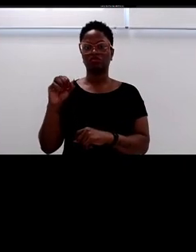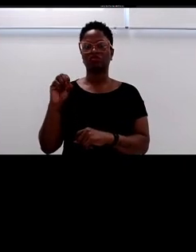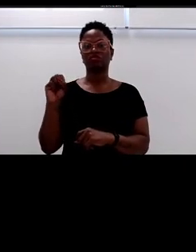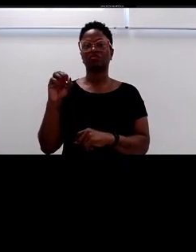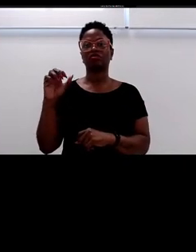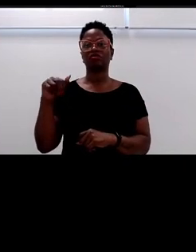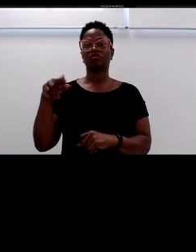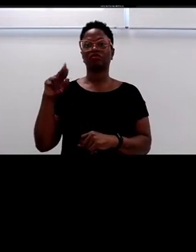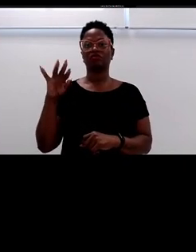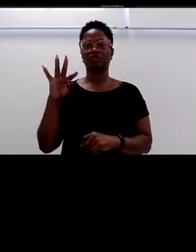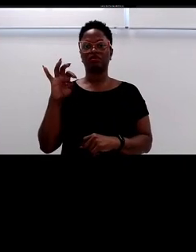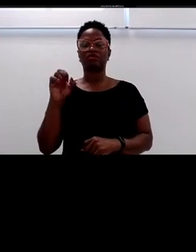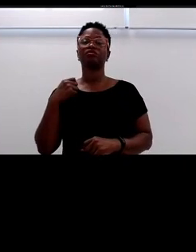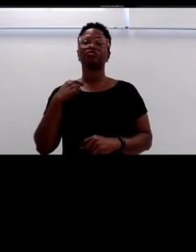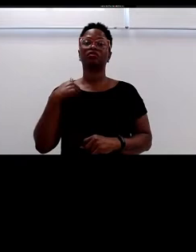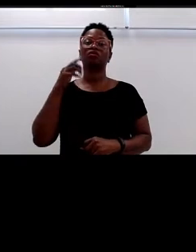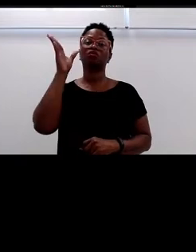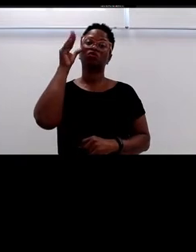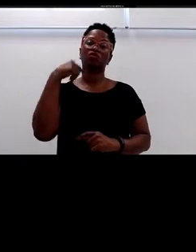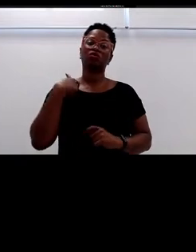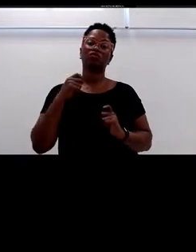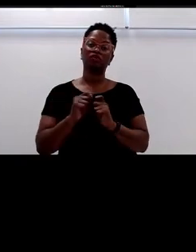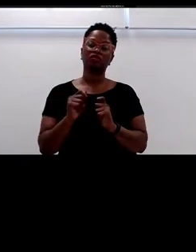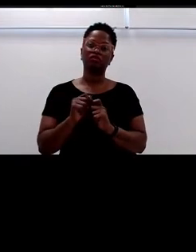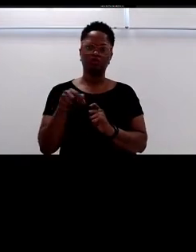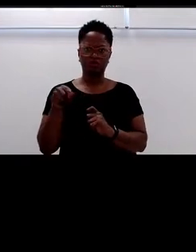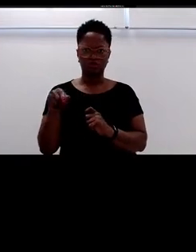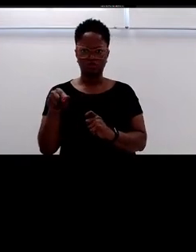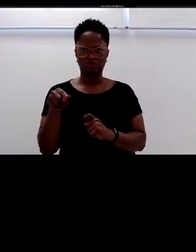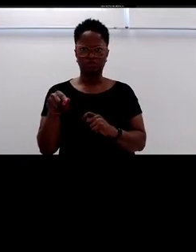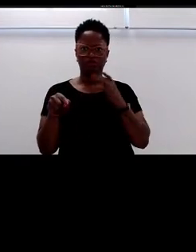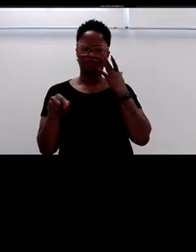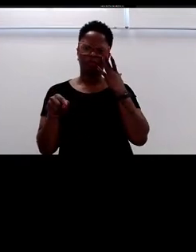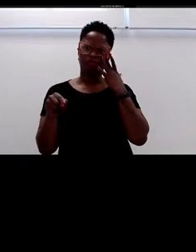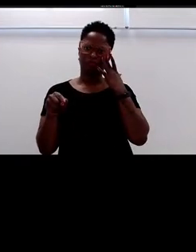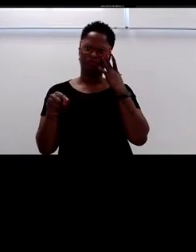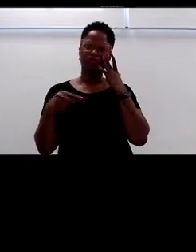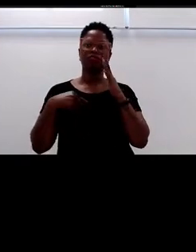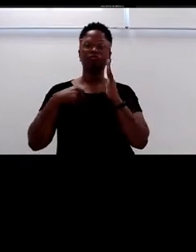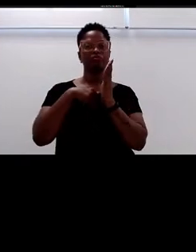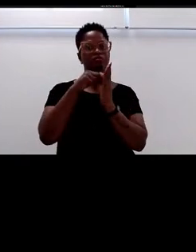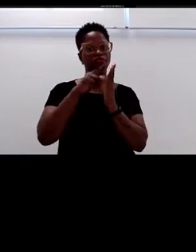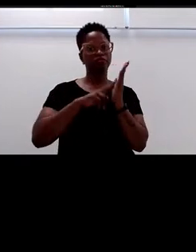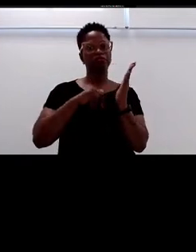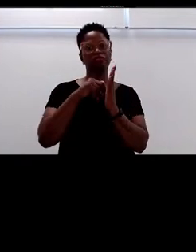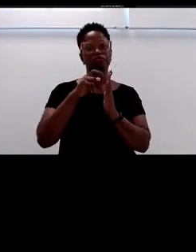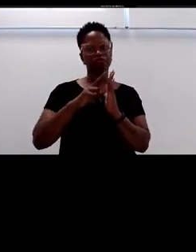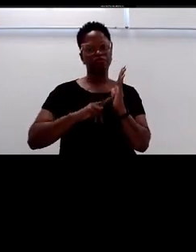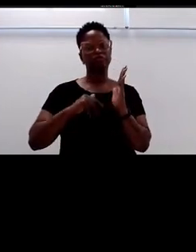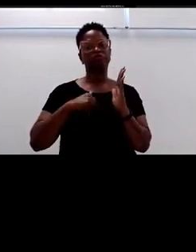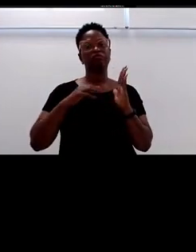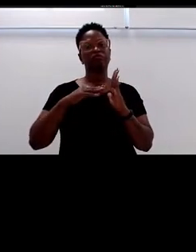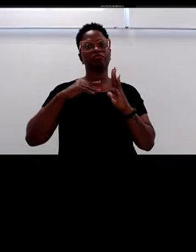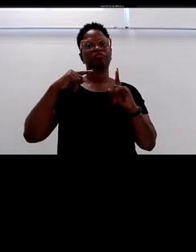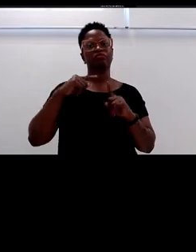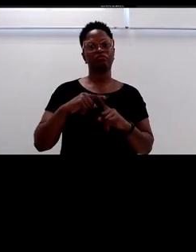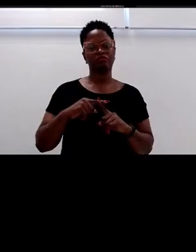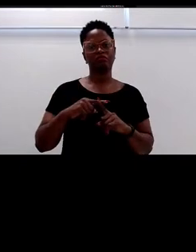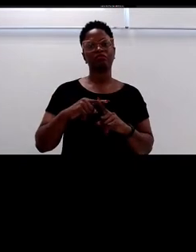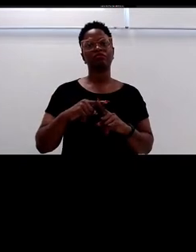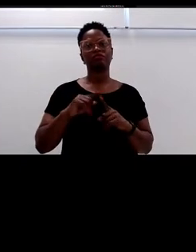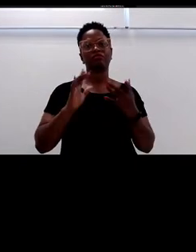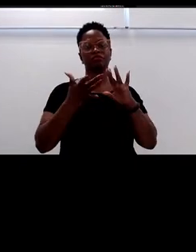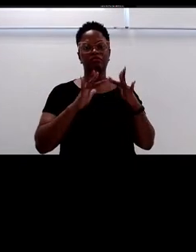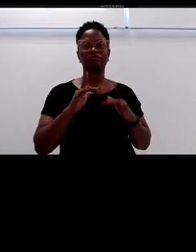aí surgiu essa oportunidade de fazer de realizar essa pintura nessa igreja. Houve essa conexão,